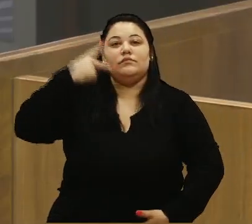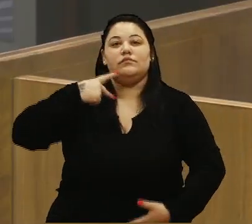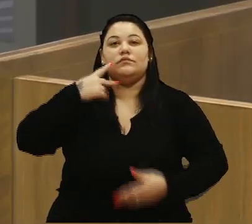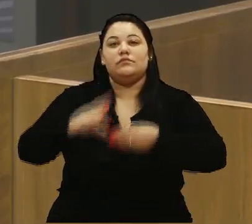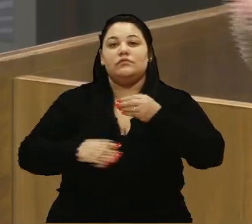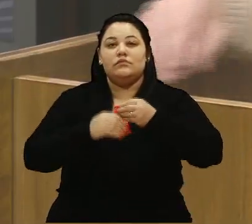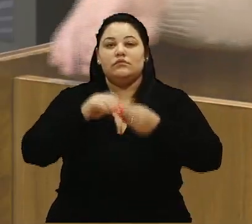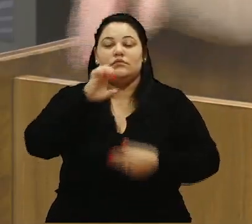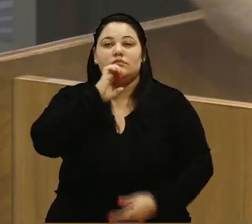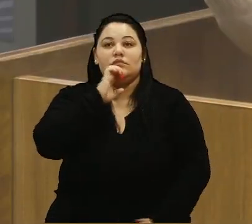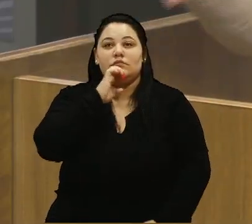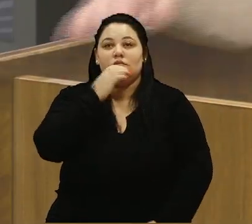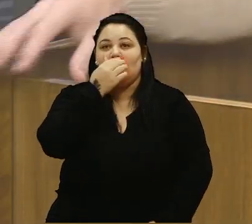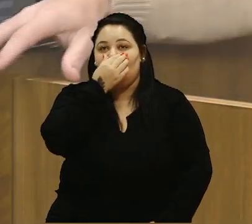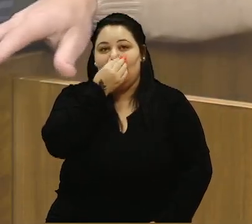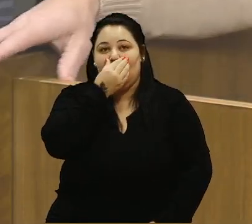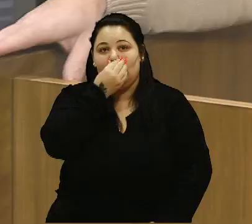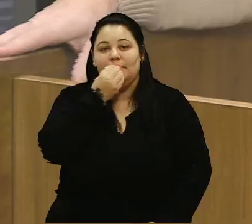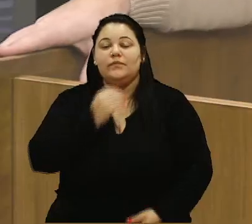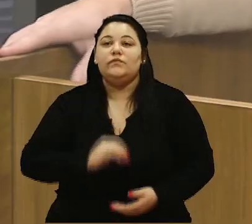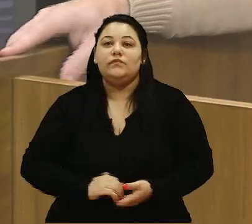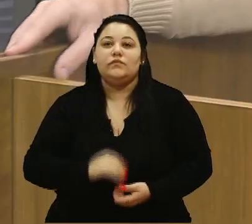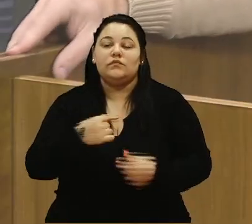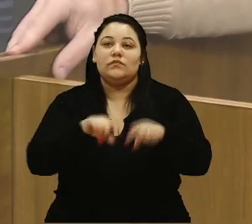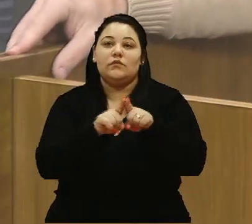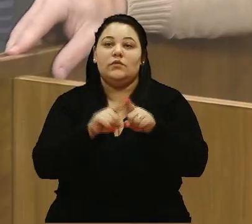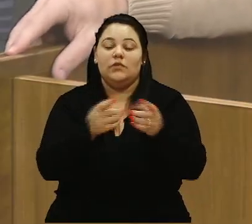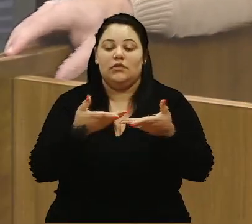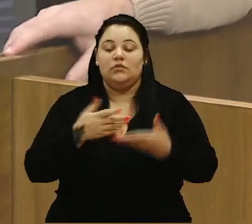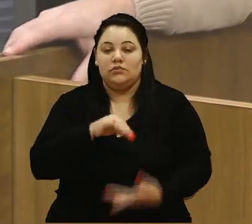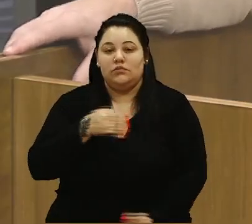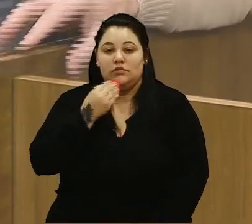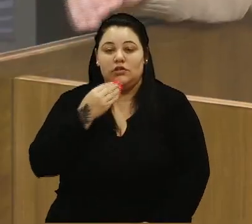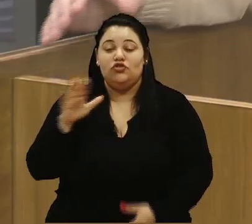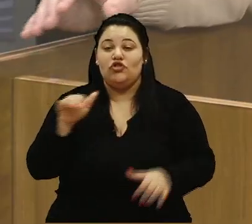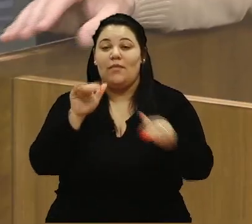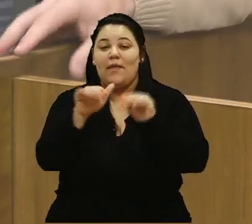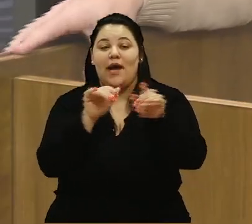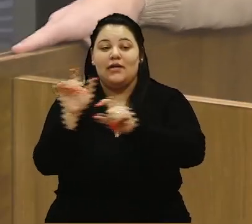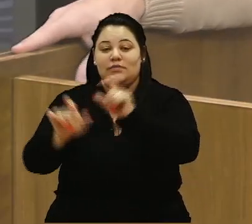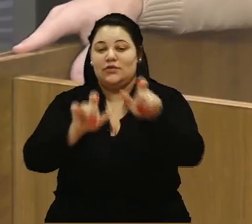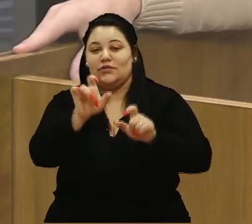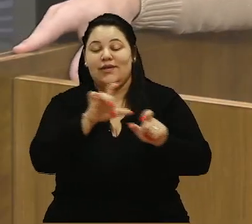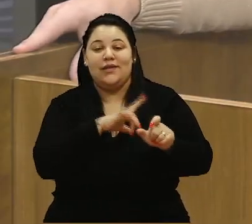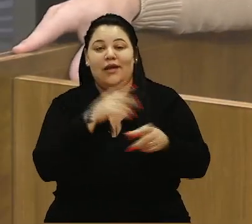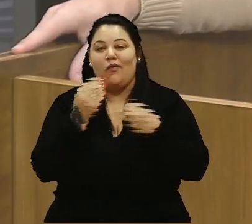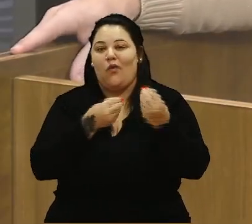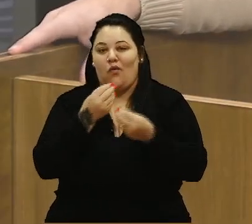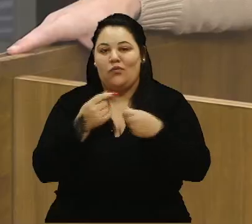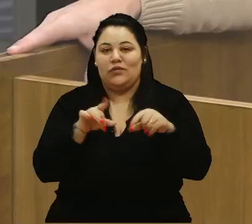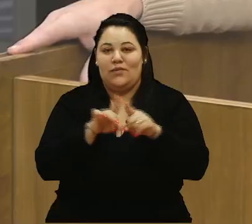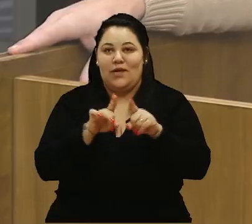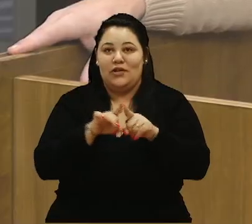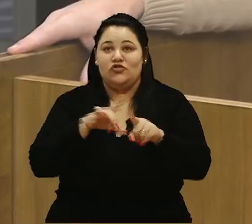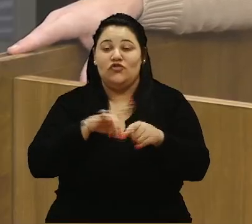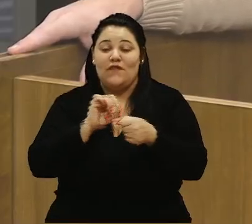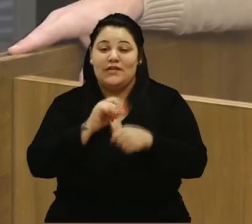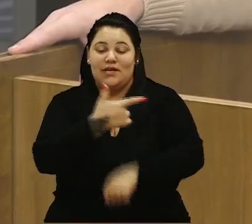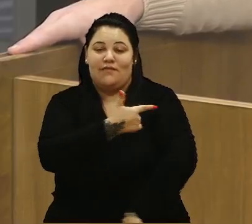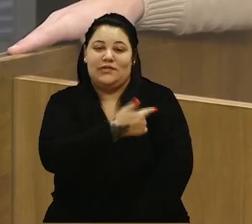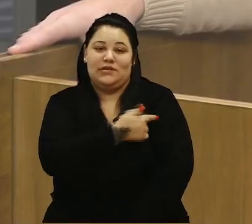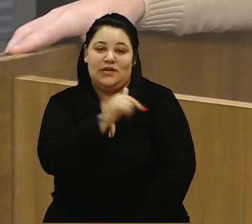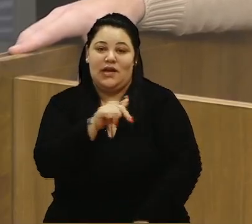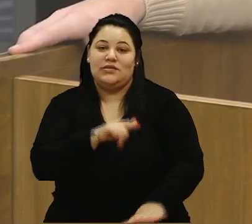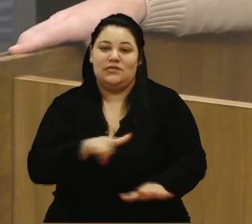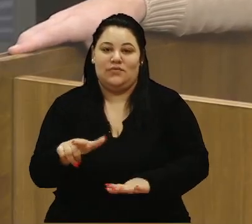os finalmente, chamar a nossa comunidade, chamar as pessoas que têm condições de aderir à vacinação. Então, nessa